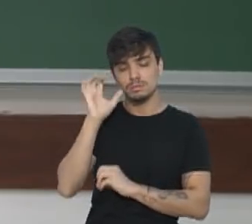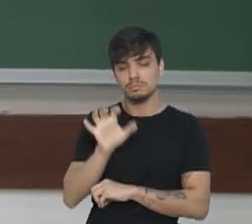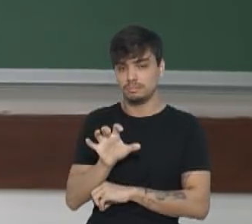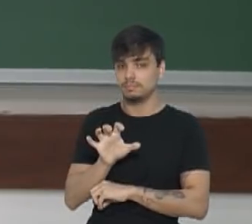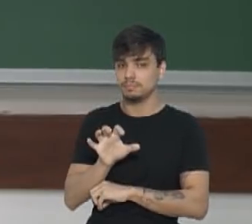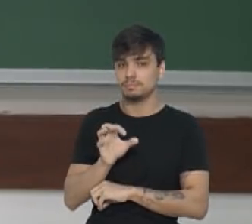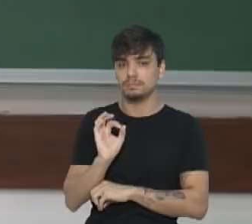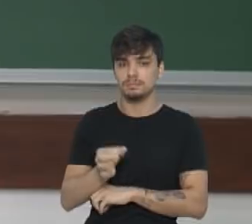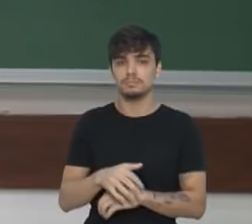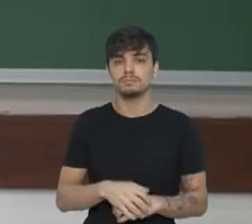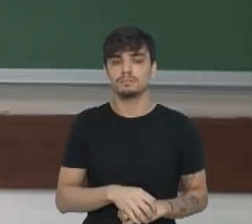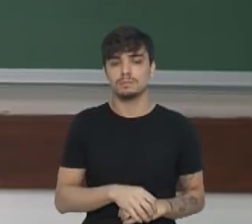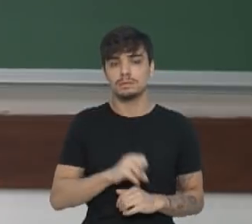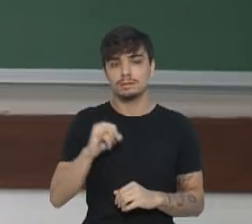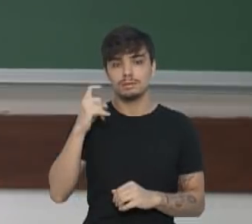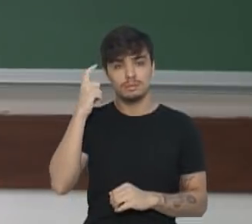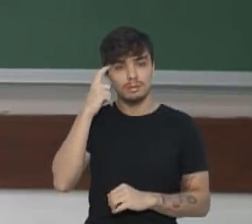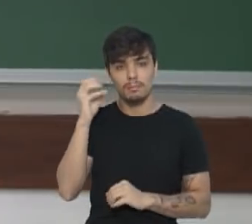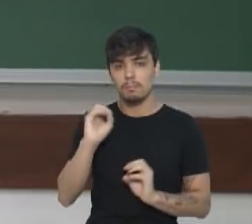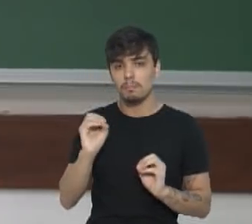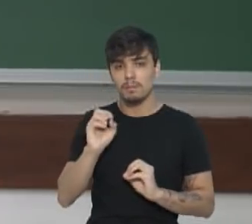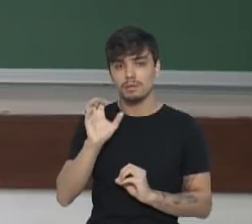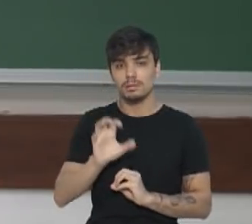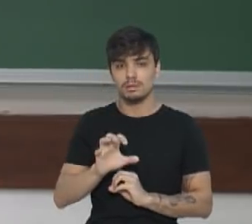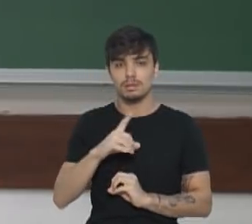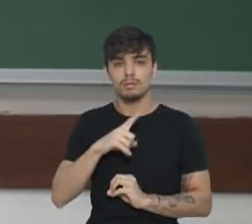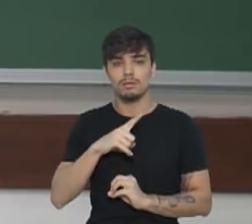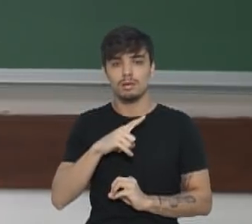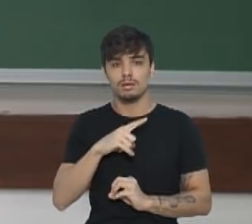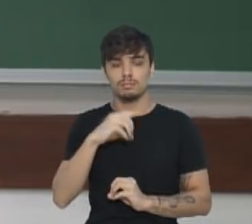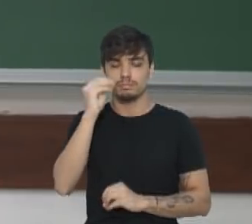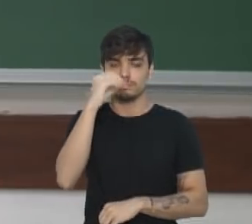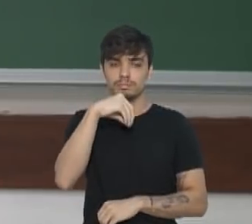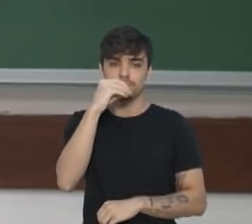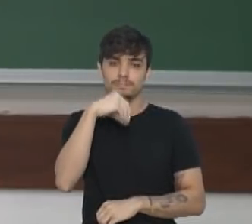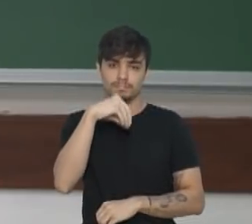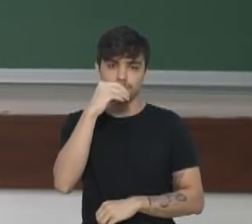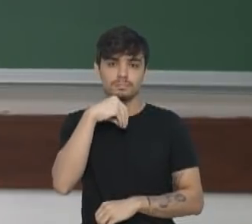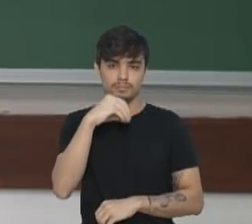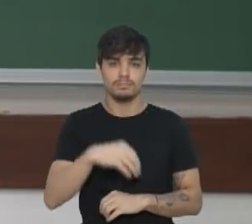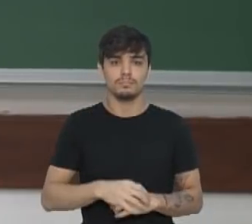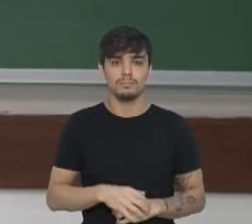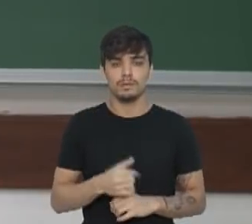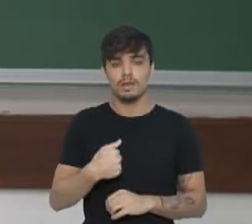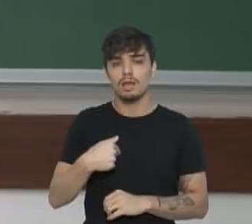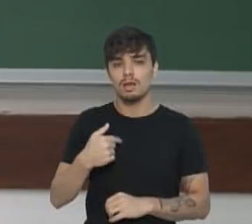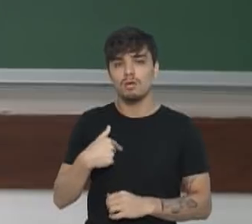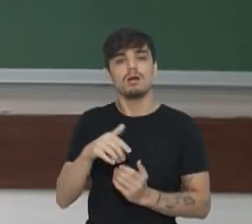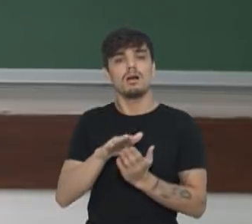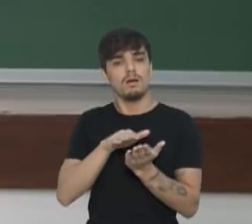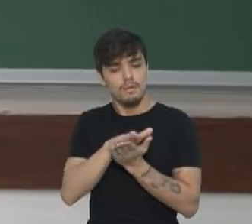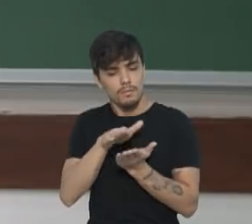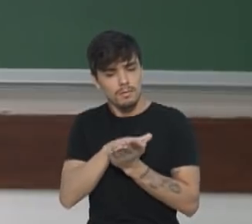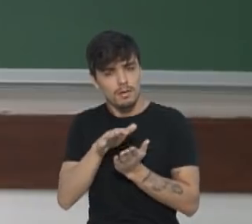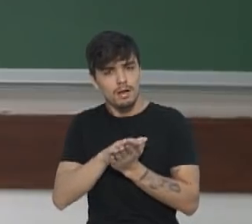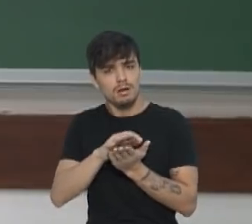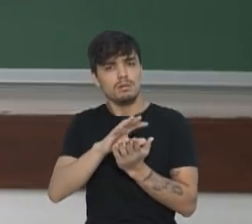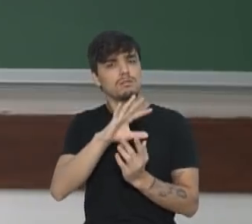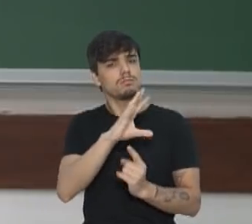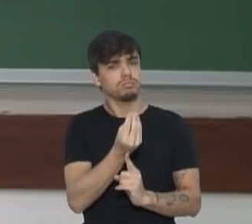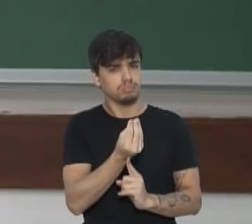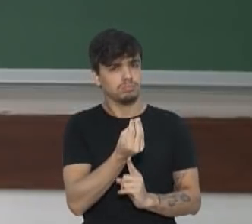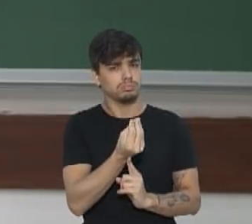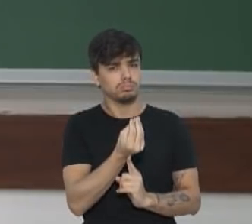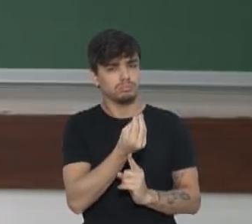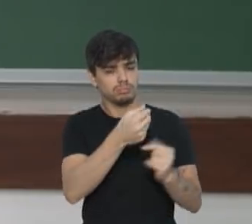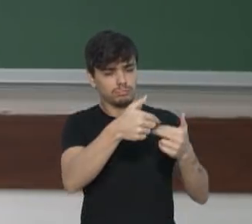E para não pensar nisso vem o entorpecimento. Em Schopenhauer, eu consumo arte, né? Eu sou impactado pela obra